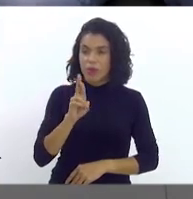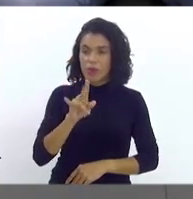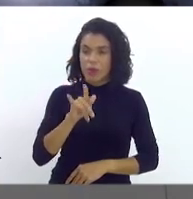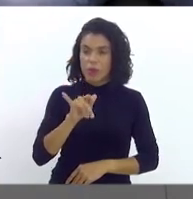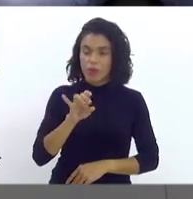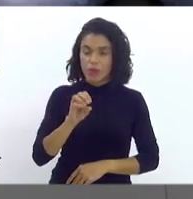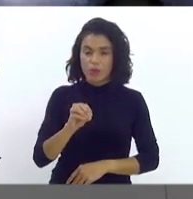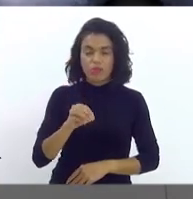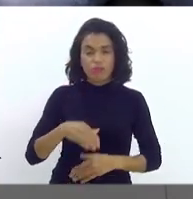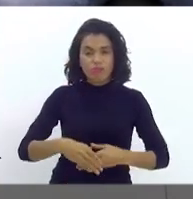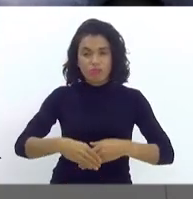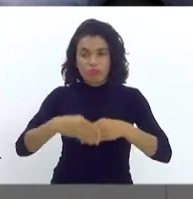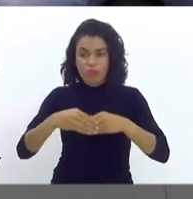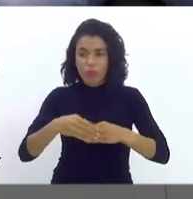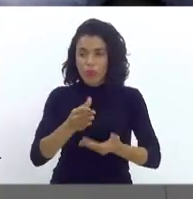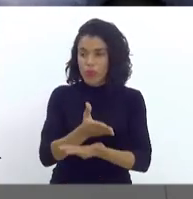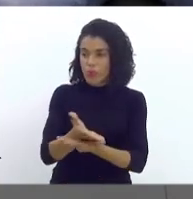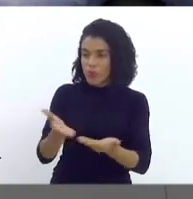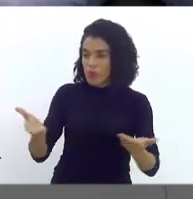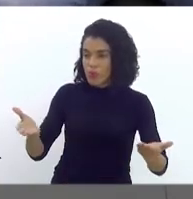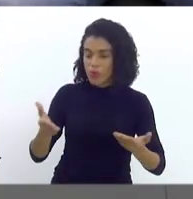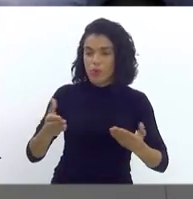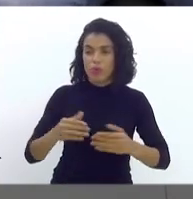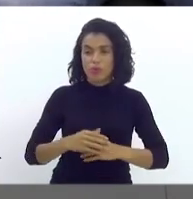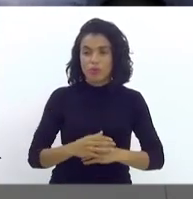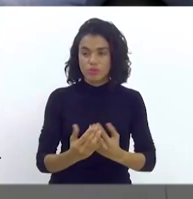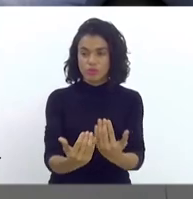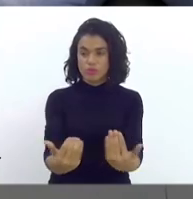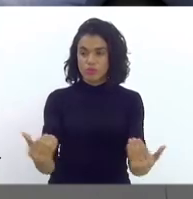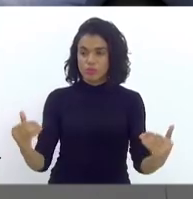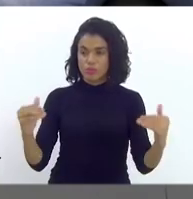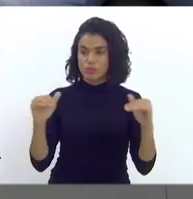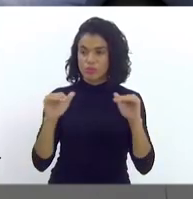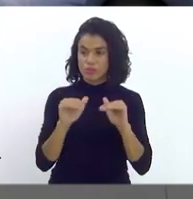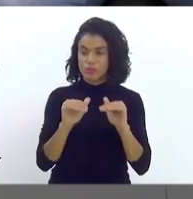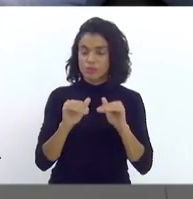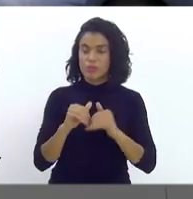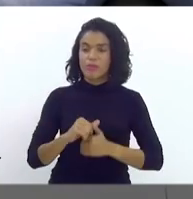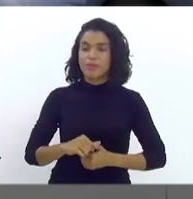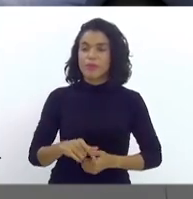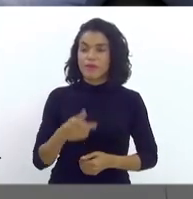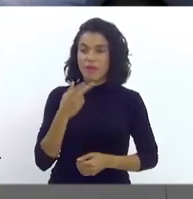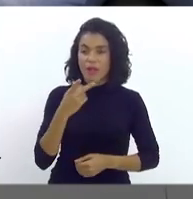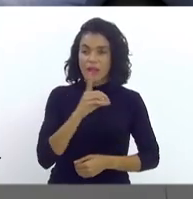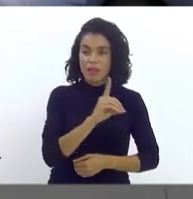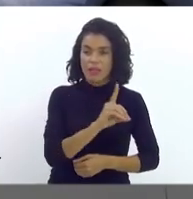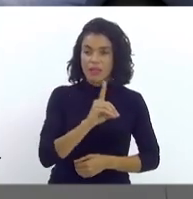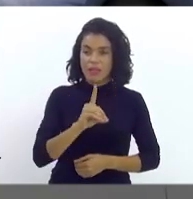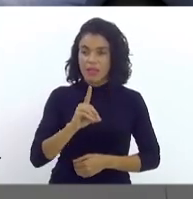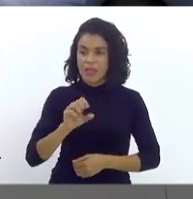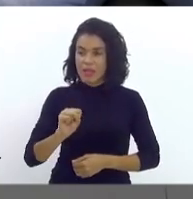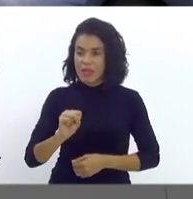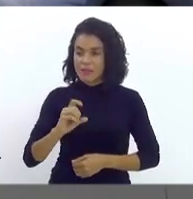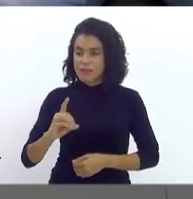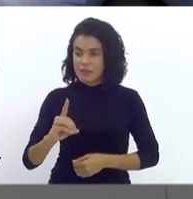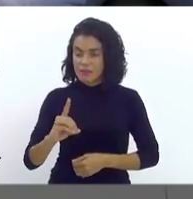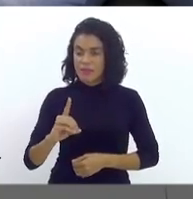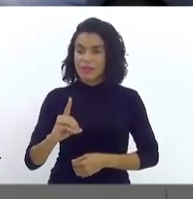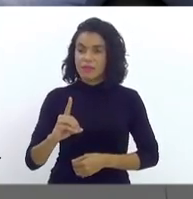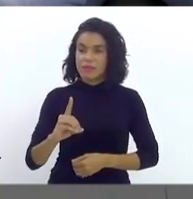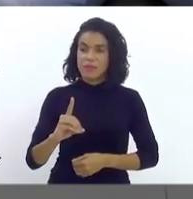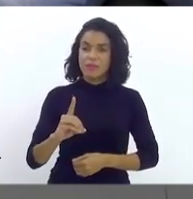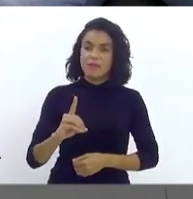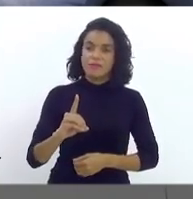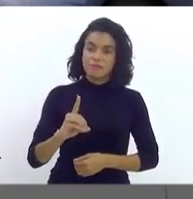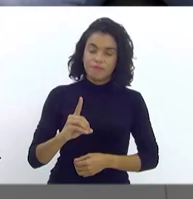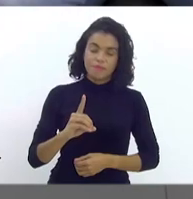Cumprimentando Vossa Excelência, cumprimento a todos na mesa. Vou falar um pouco da DDSD. A DDSD